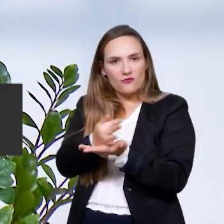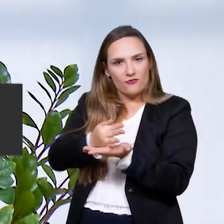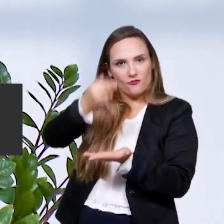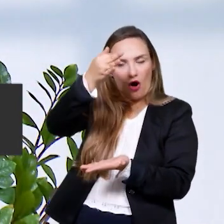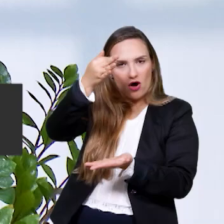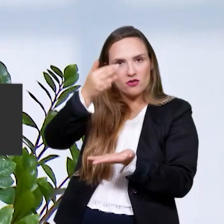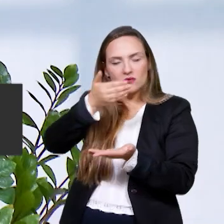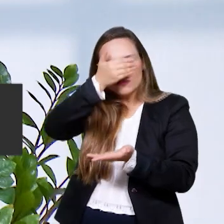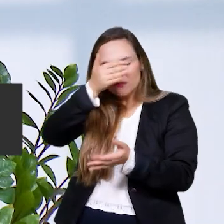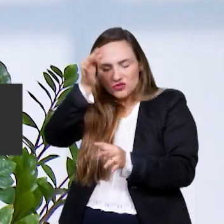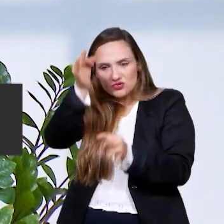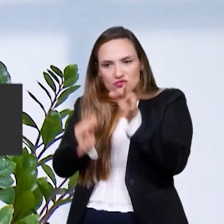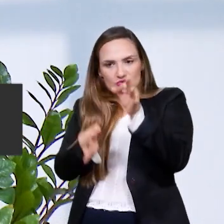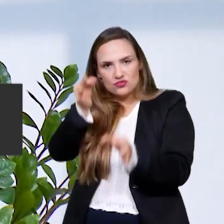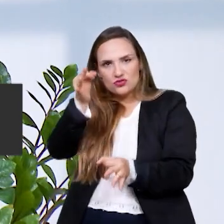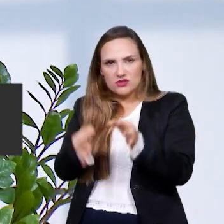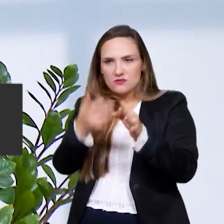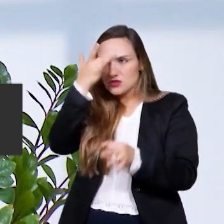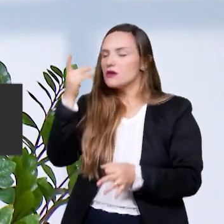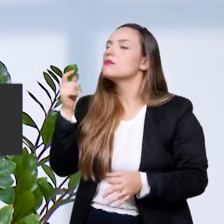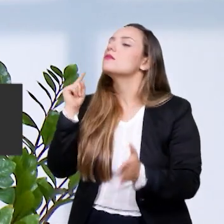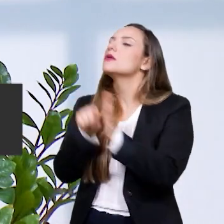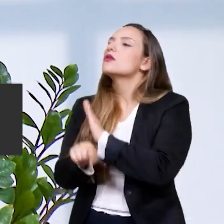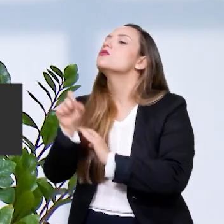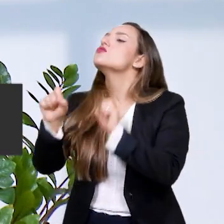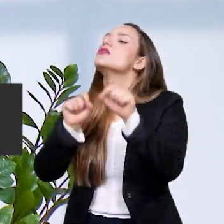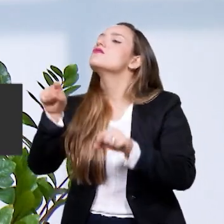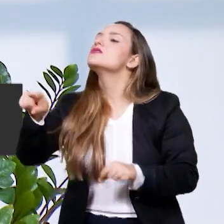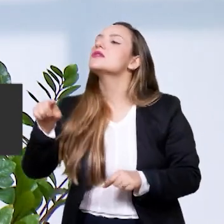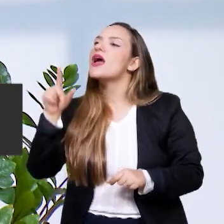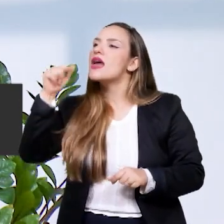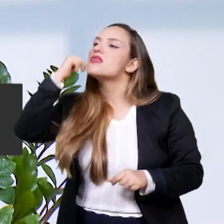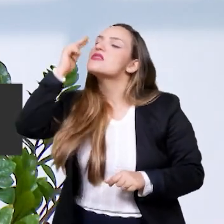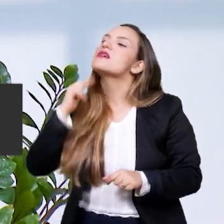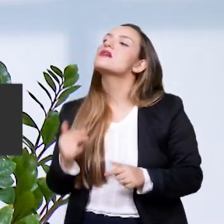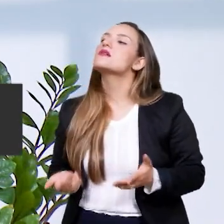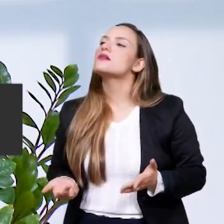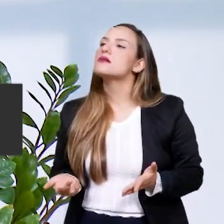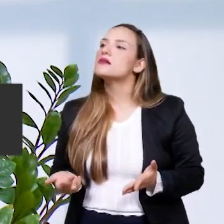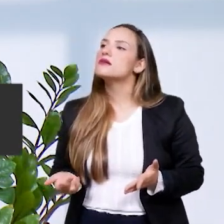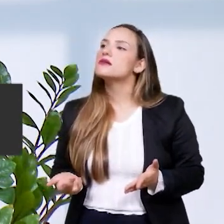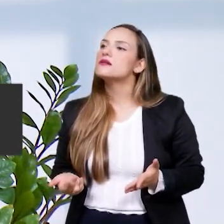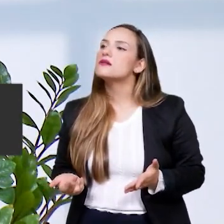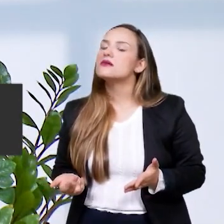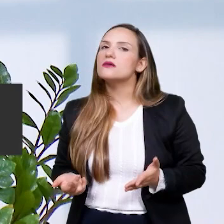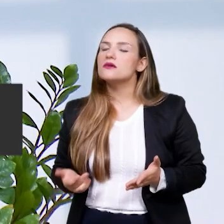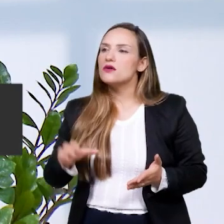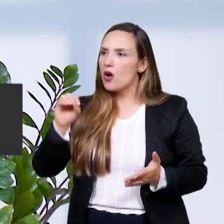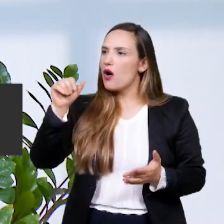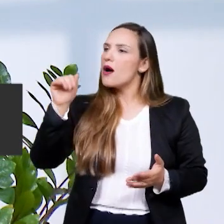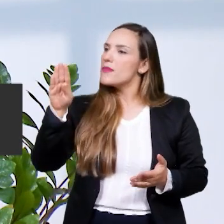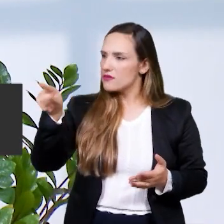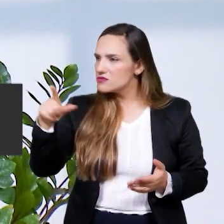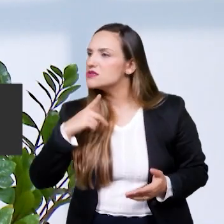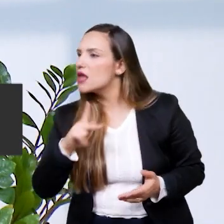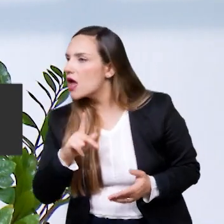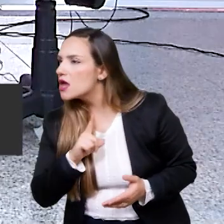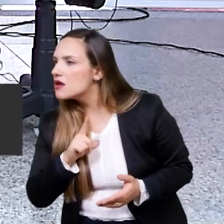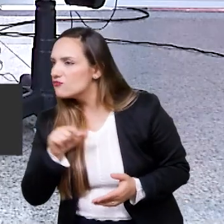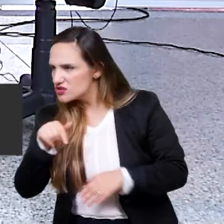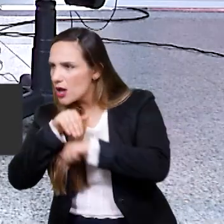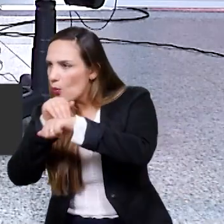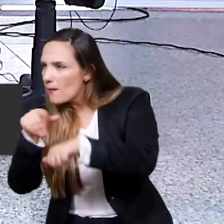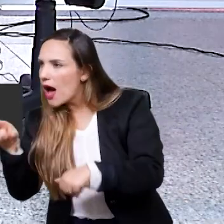quero entrar no fórum e pedirem a minha carteira de advogada porque eu sou preta, enquanto já passaram 10 pessoas brancas na minha frente.